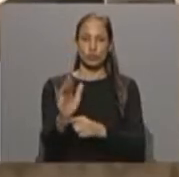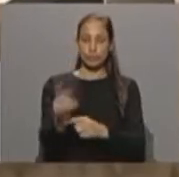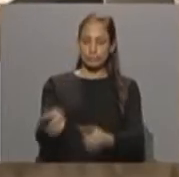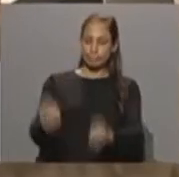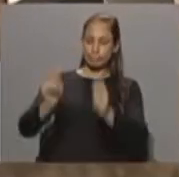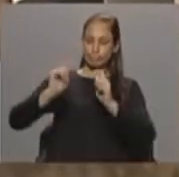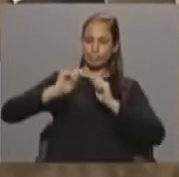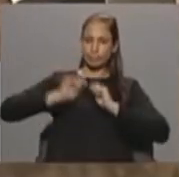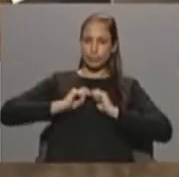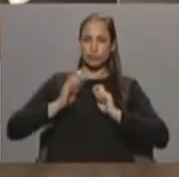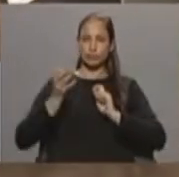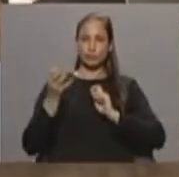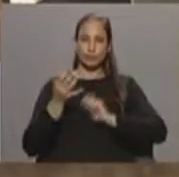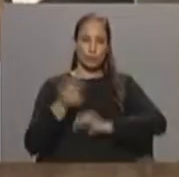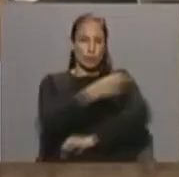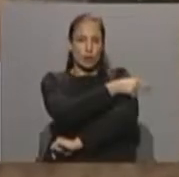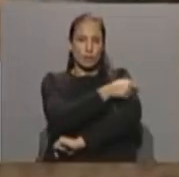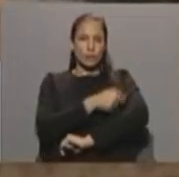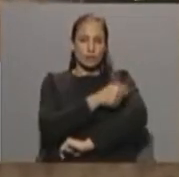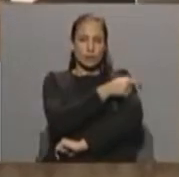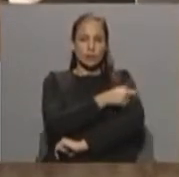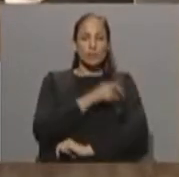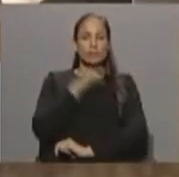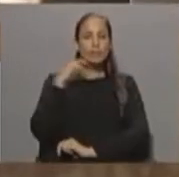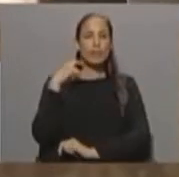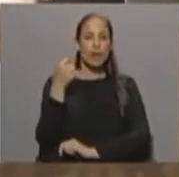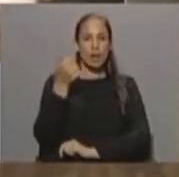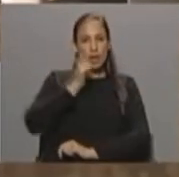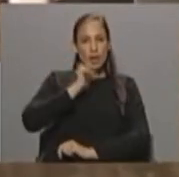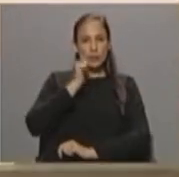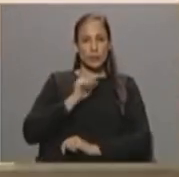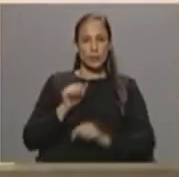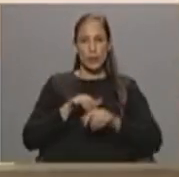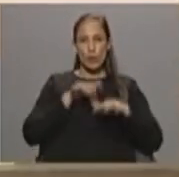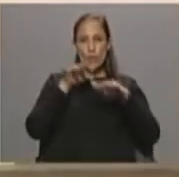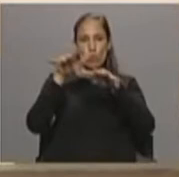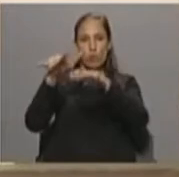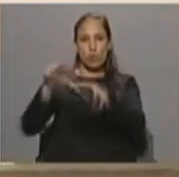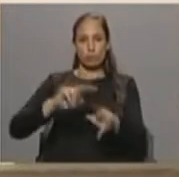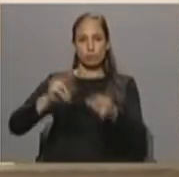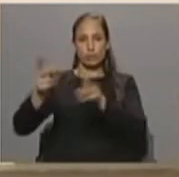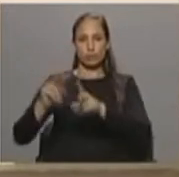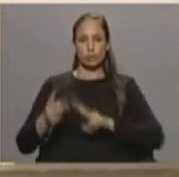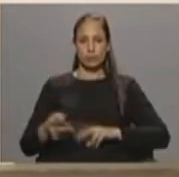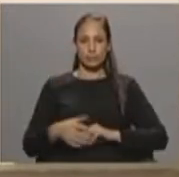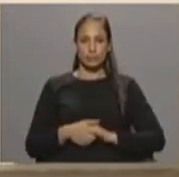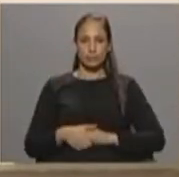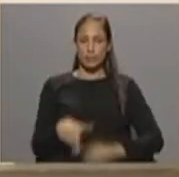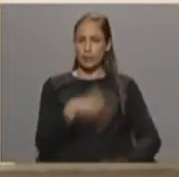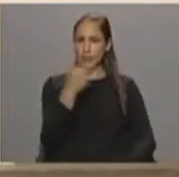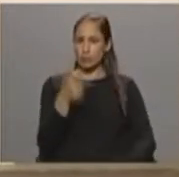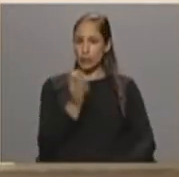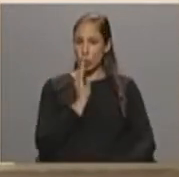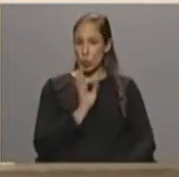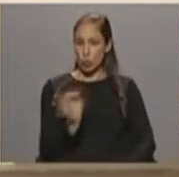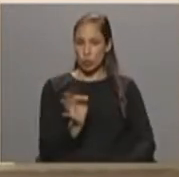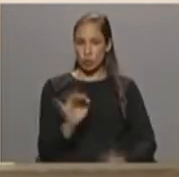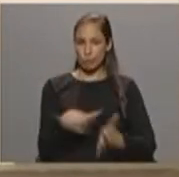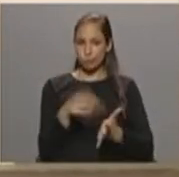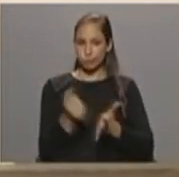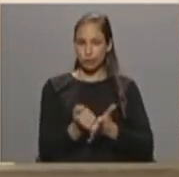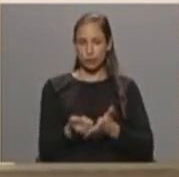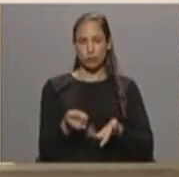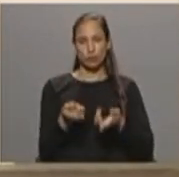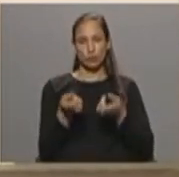por bispos e sacerdotes açorianos. Não é 100% ótimo, completo. É um subsídio